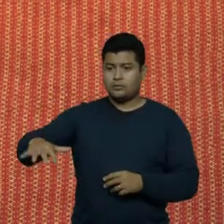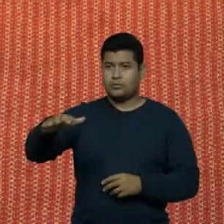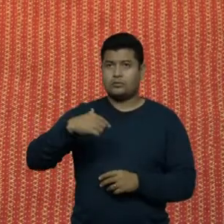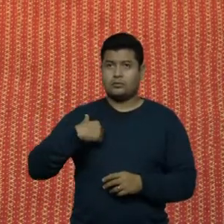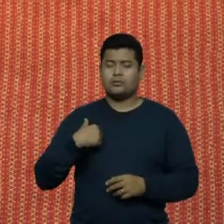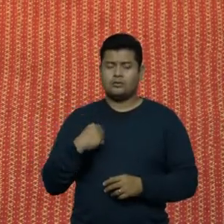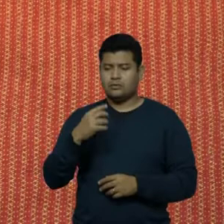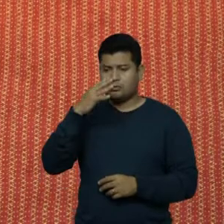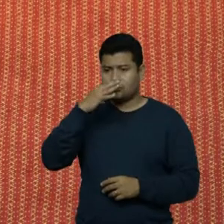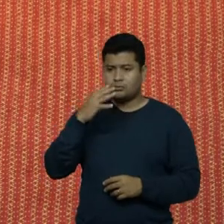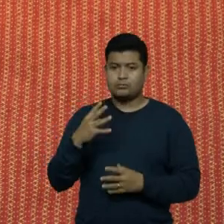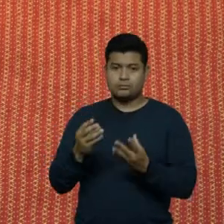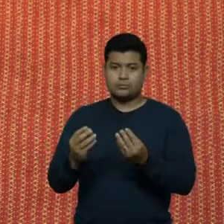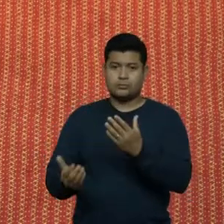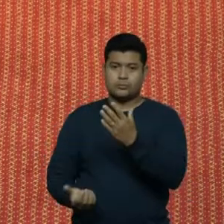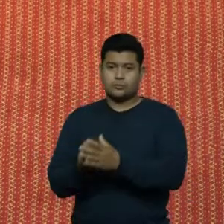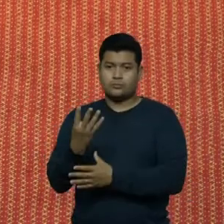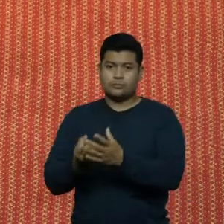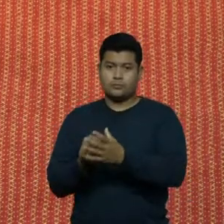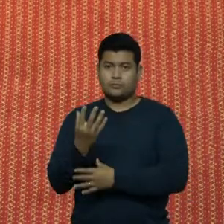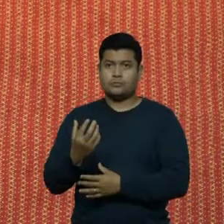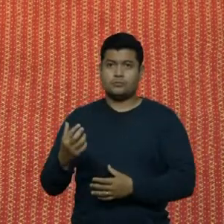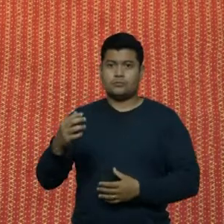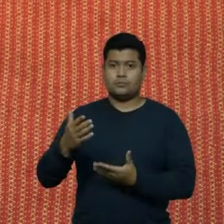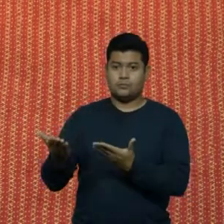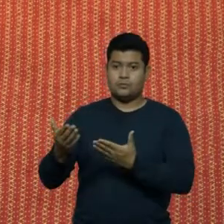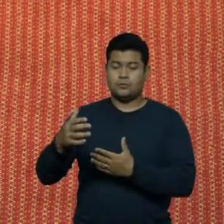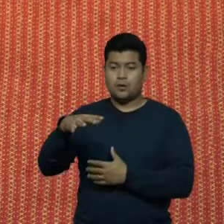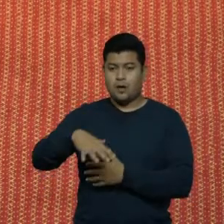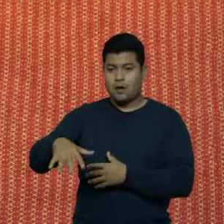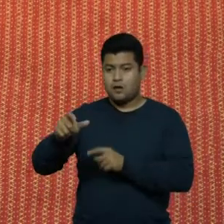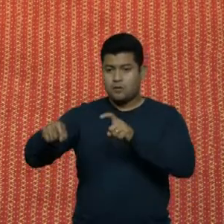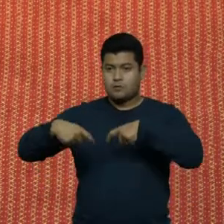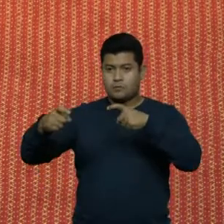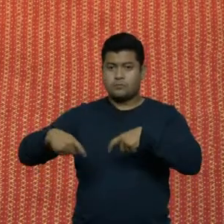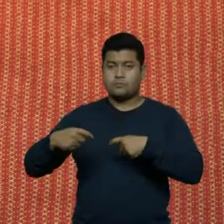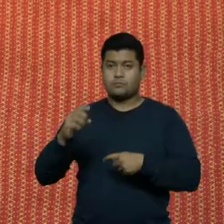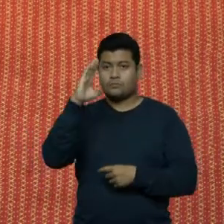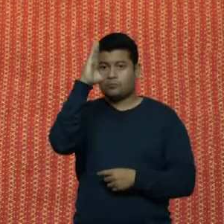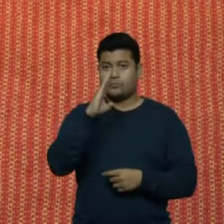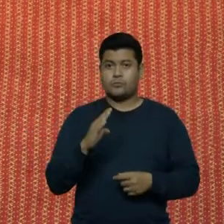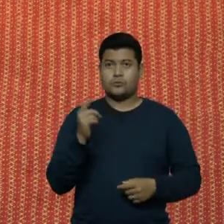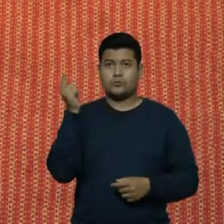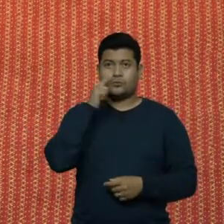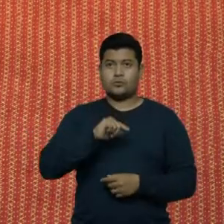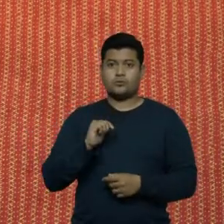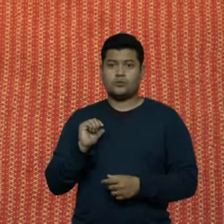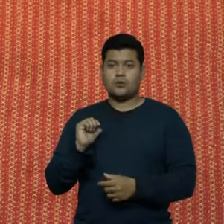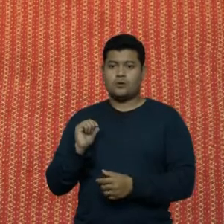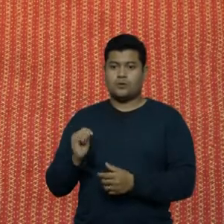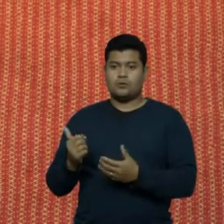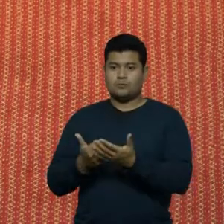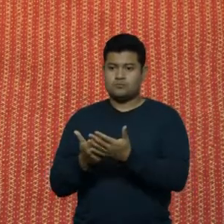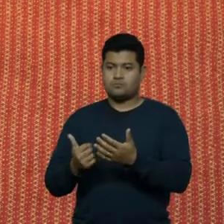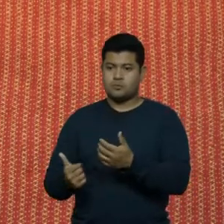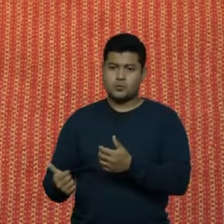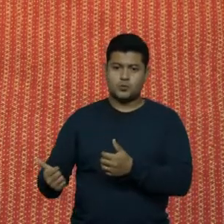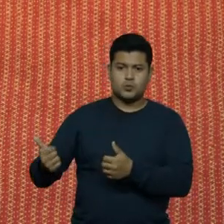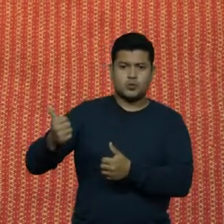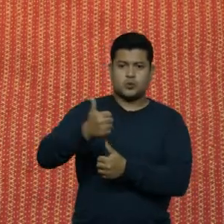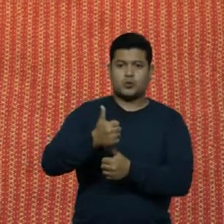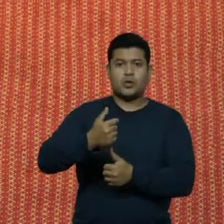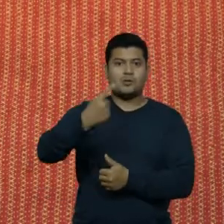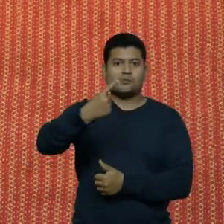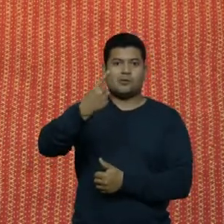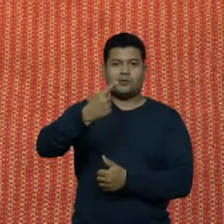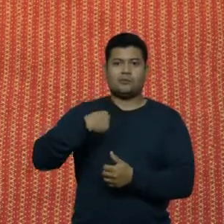de admirar a produtividade como setores como agronegócio no Brasil Conseguiu assumir a dianteira do mundo mas uns primo que eu tenho